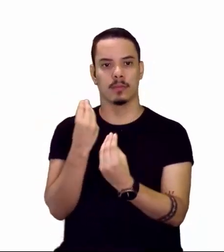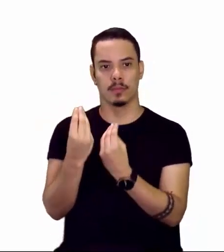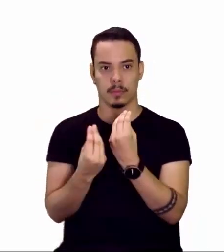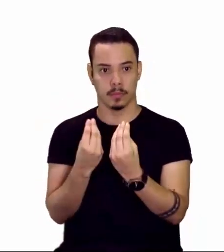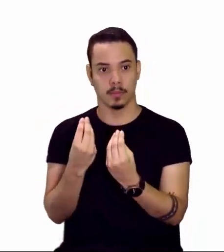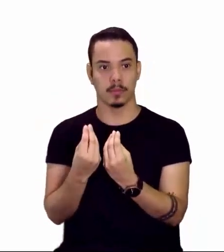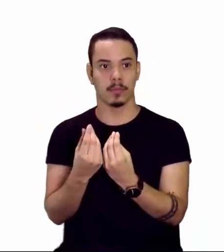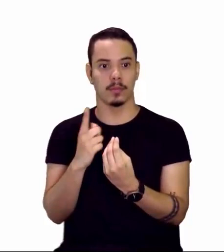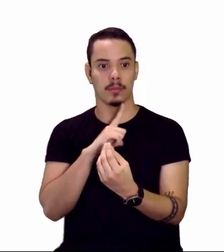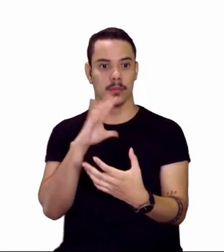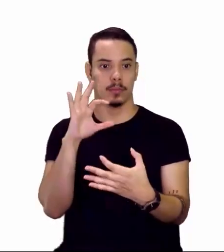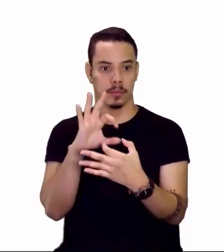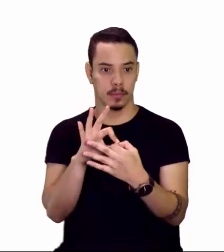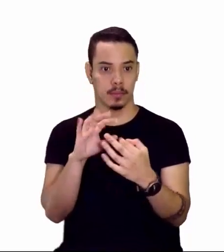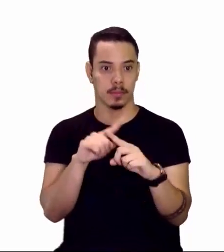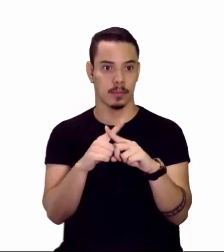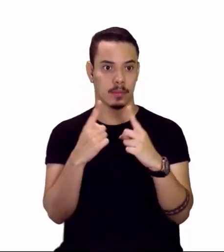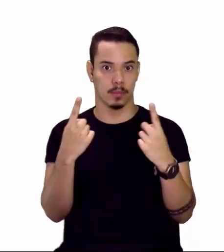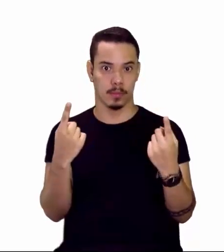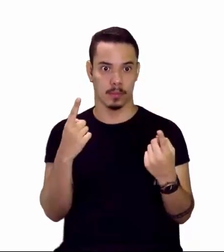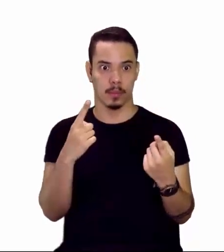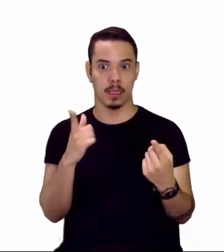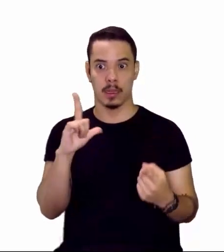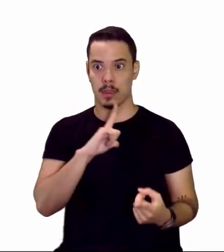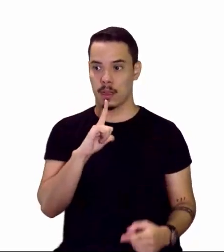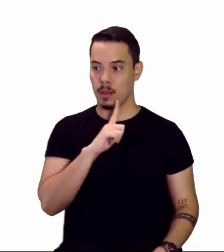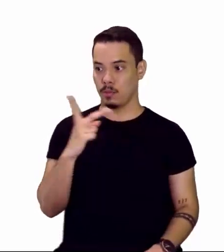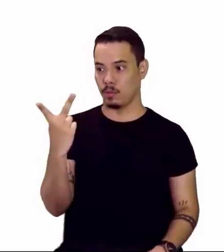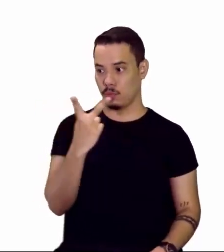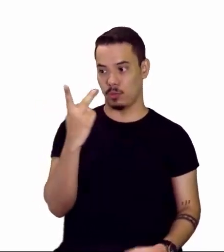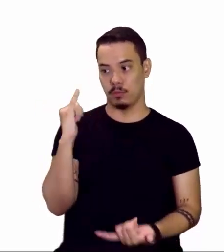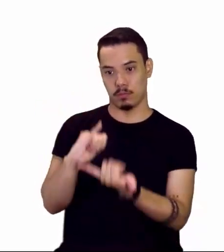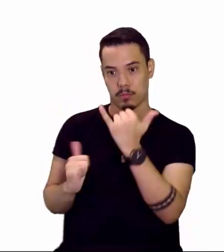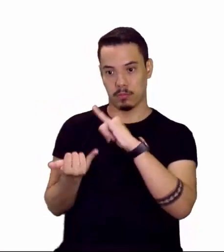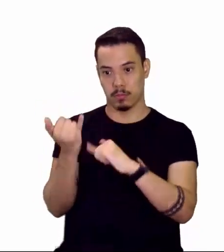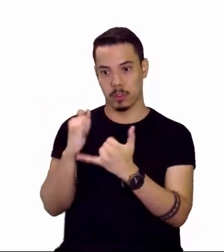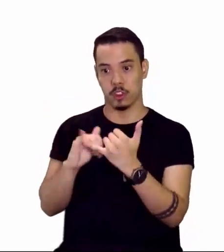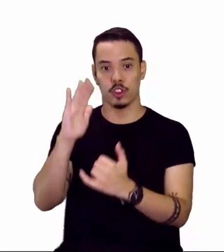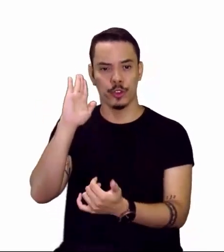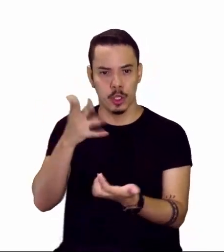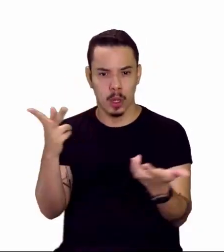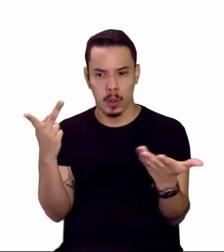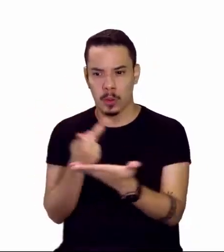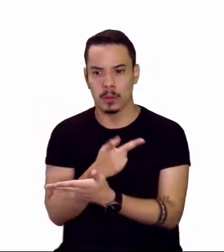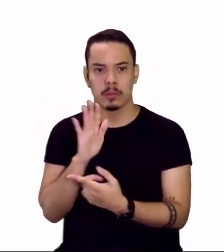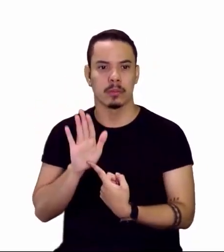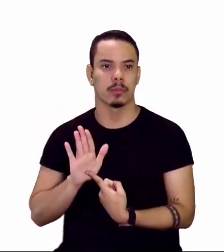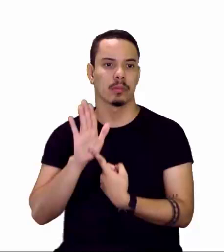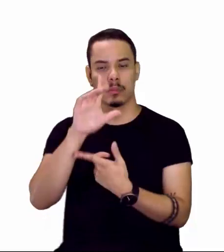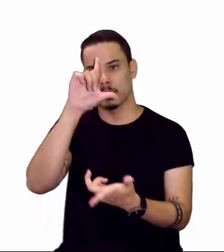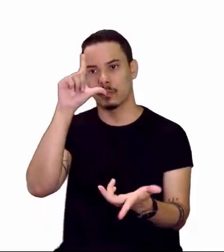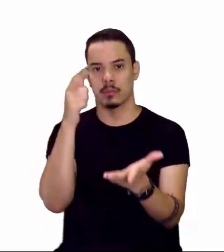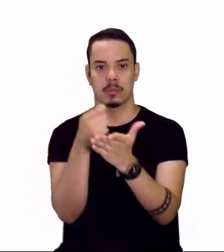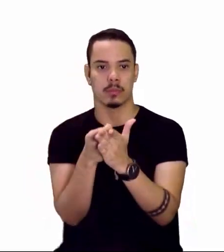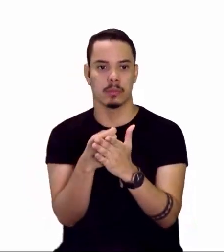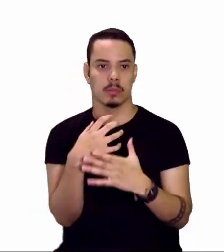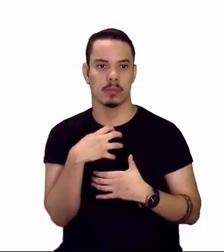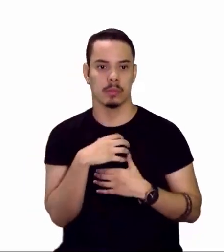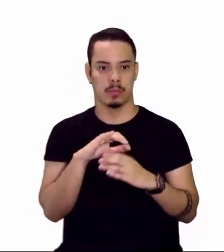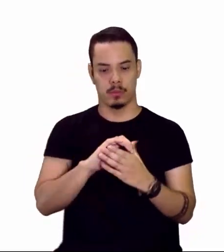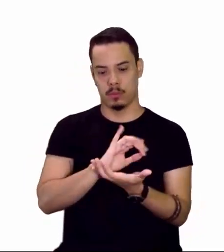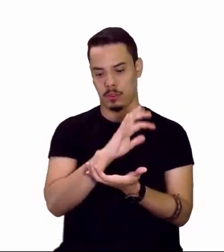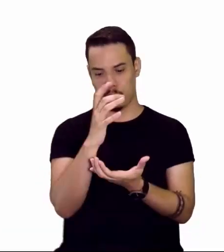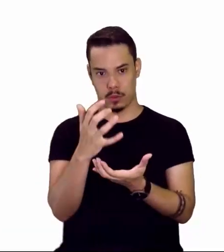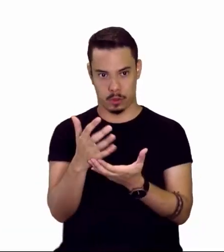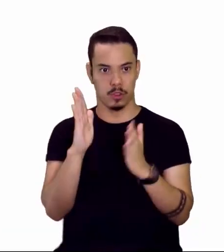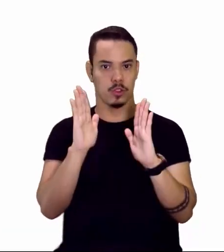entre si, mas as ligações que existem entre esses átomos, eles apresentam uma determinada geometria.